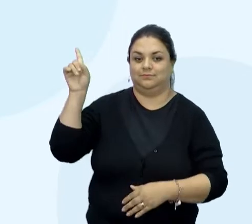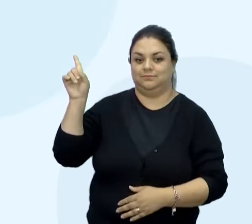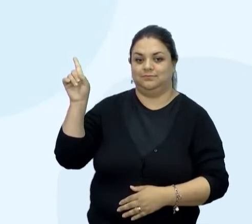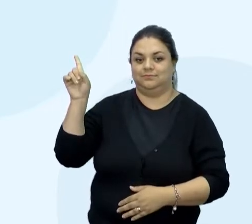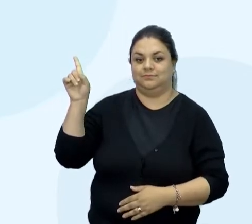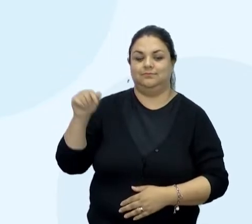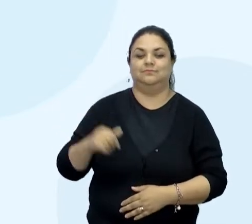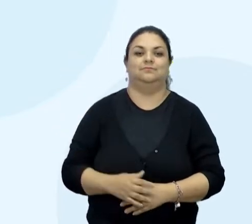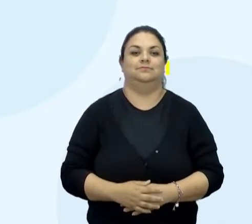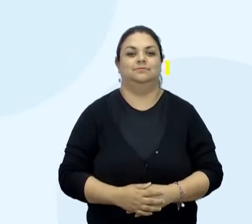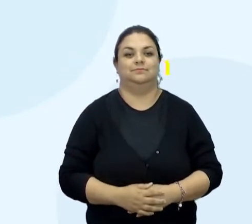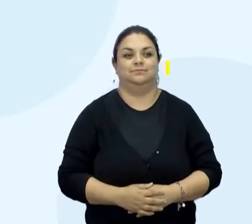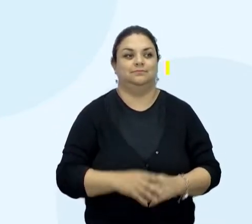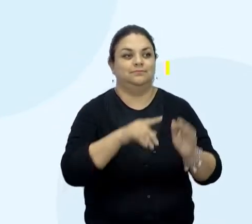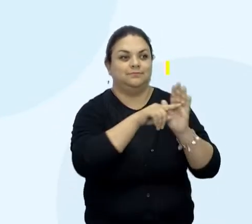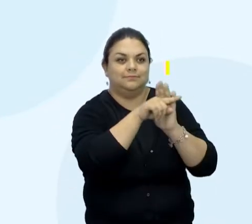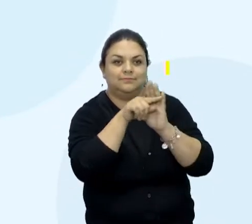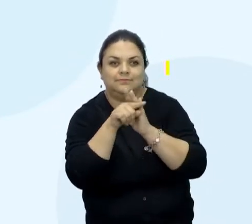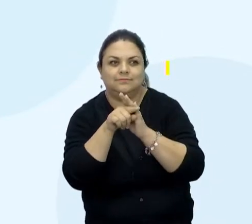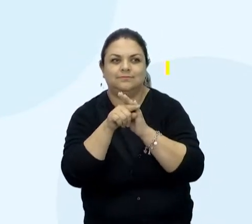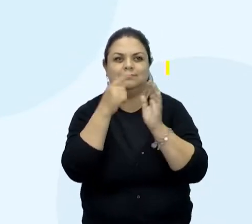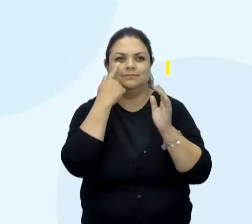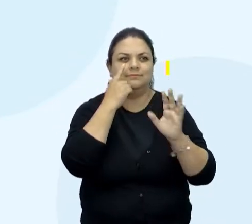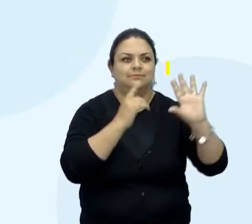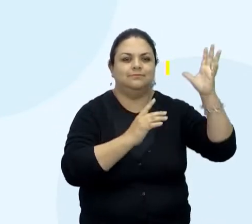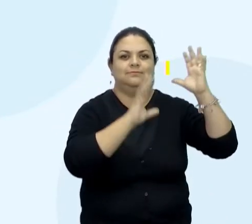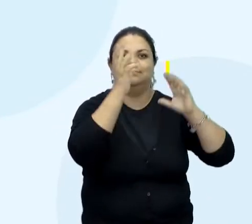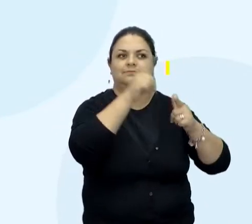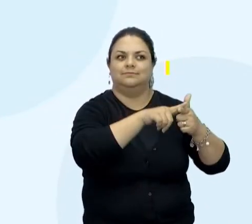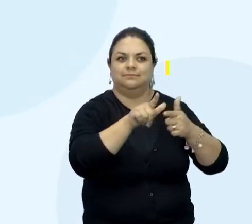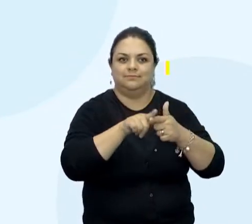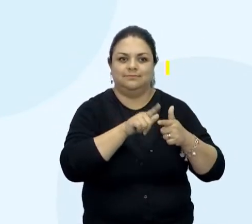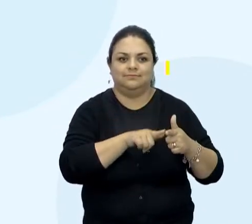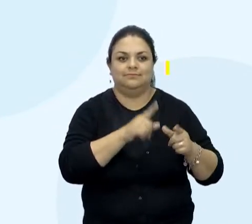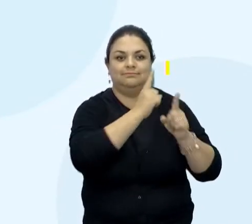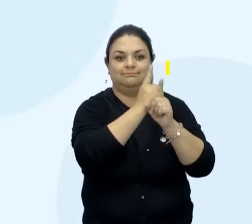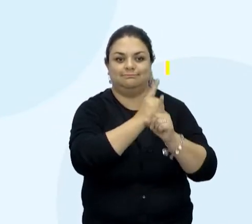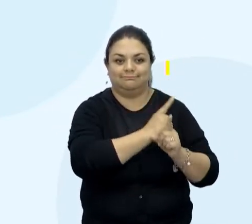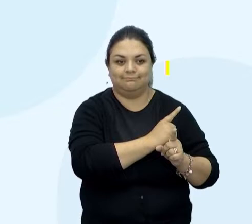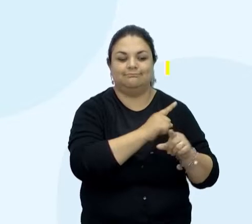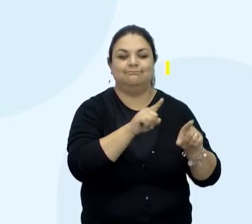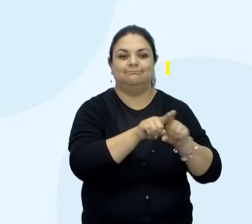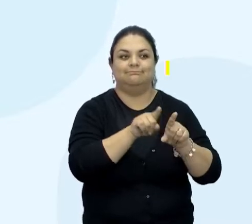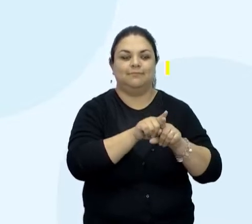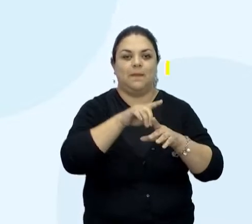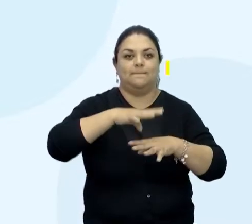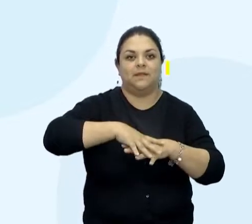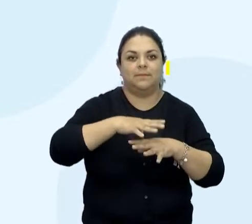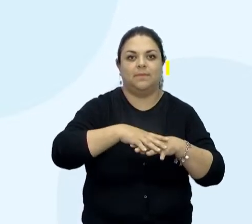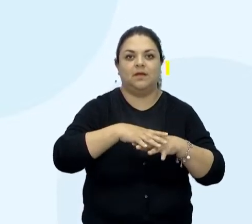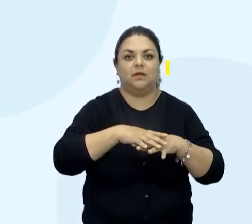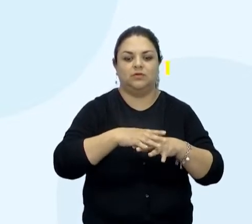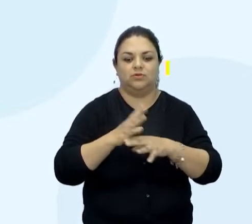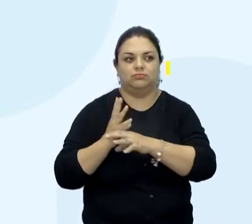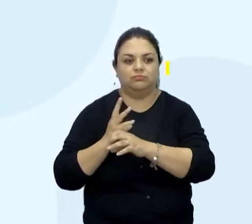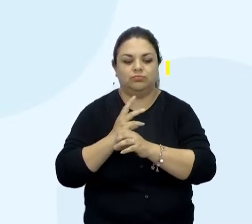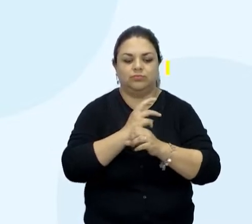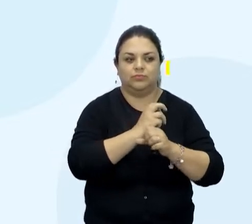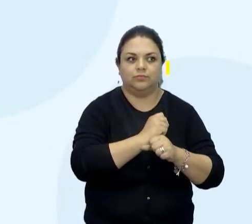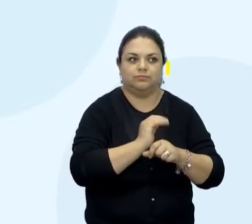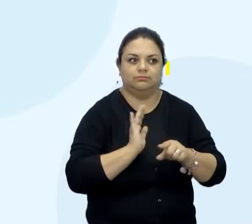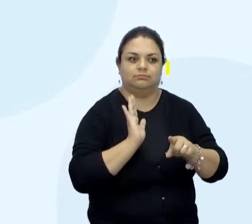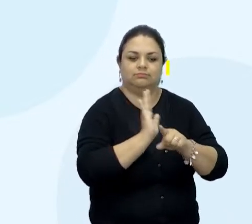MIF-MAT-01, que é investigar e analisar situações problema, identificando e selecionando conhecimentos matemáticos relevantes para uma